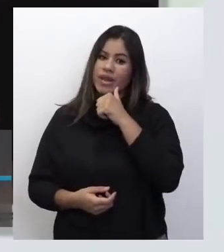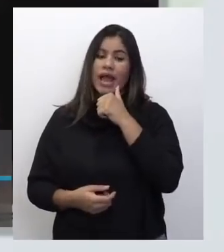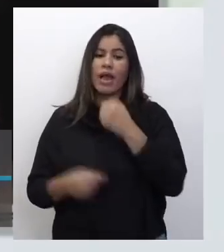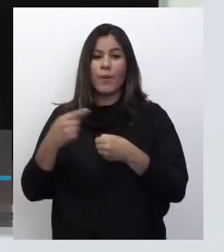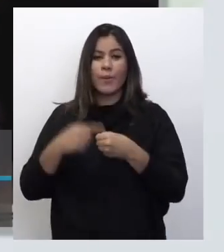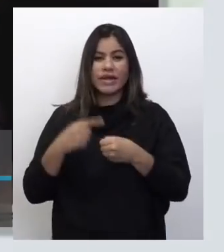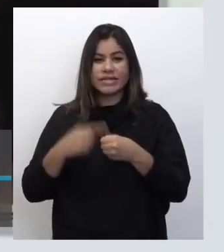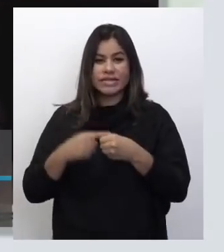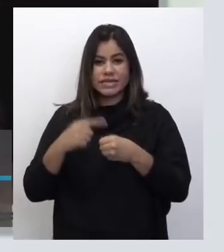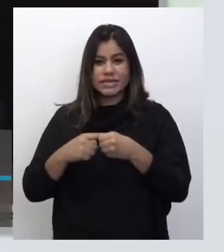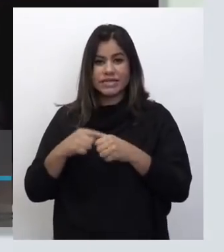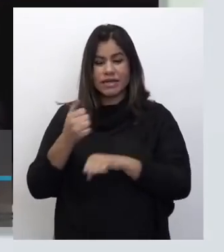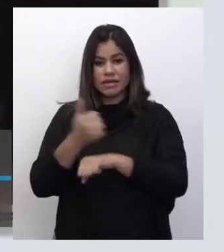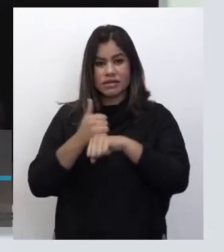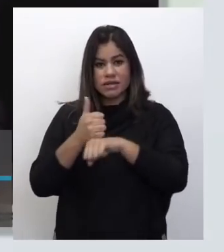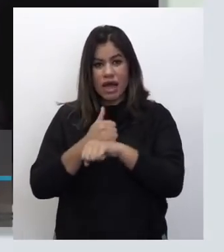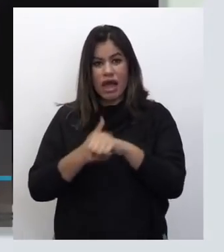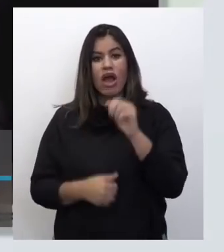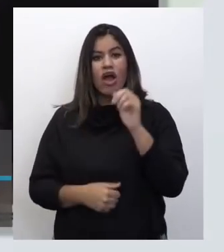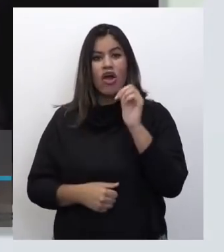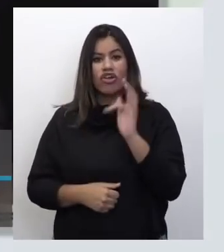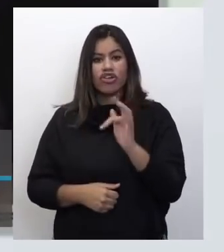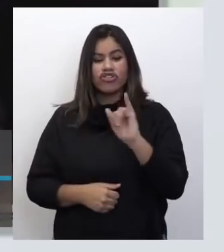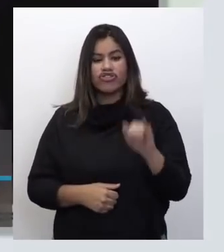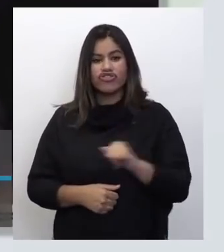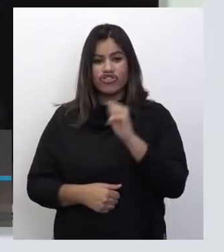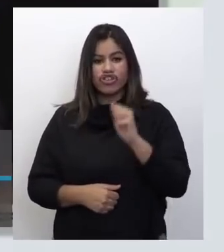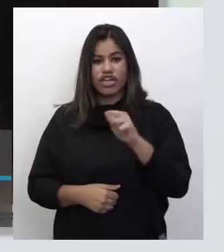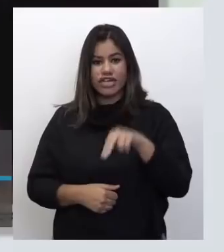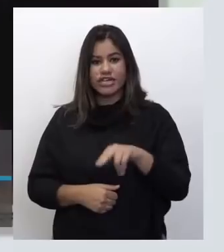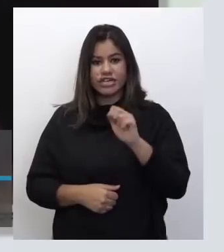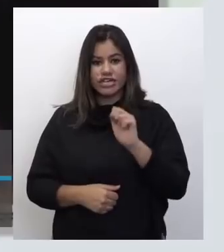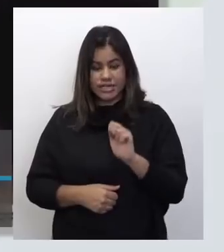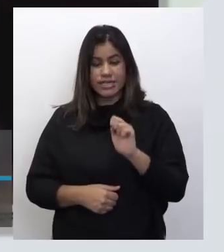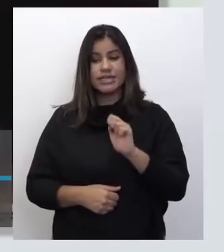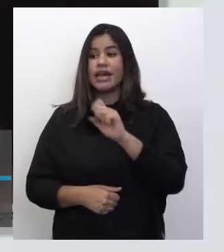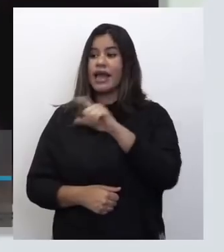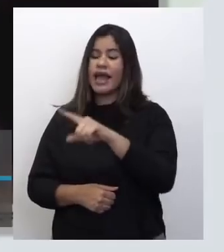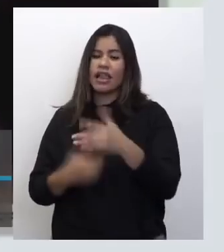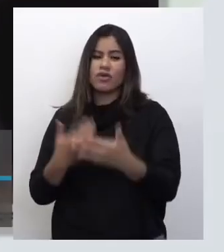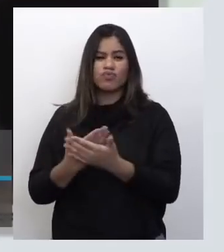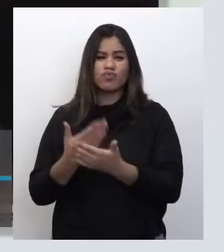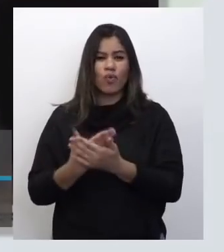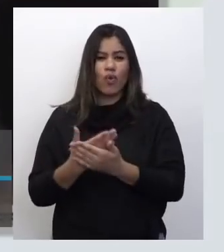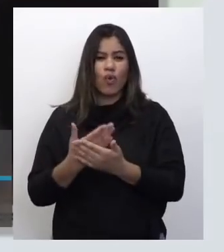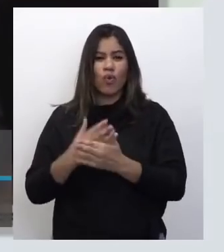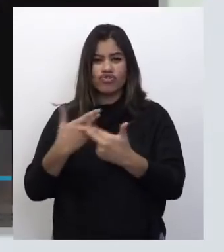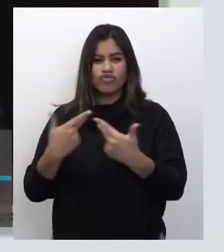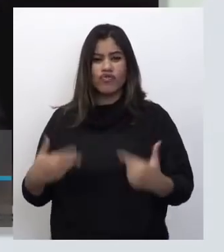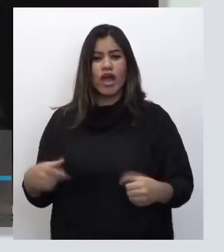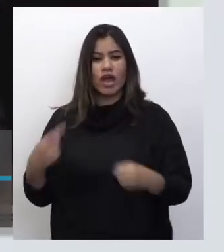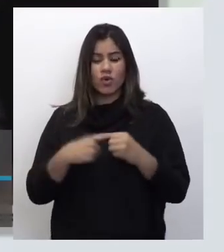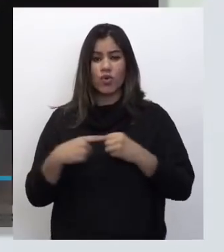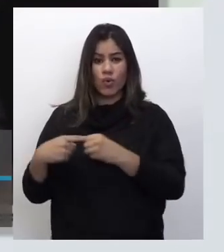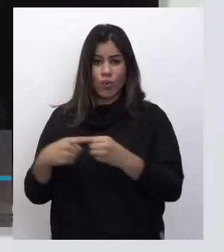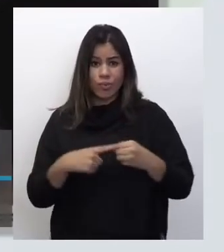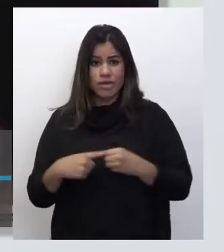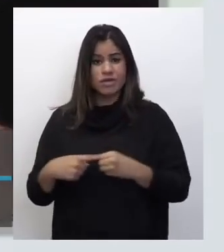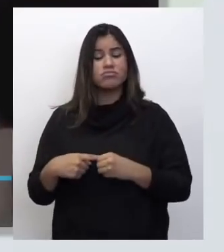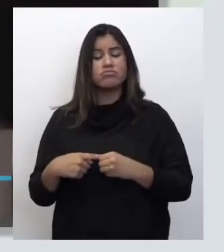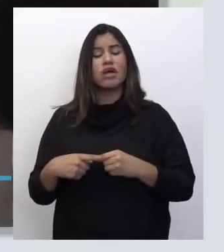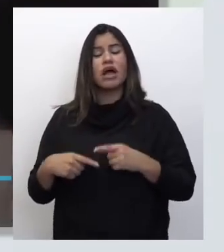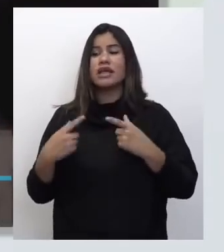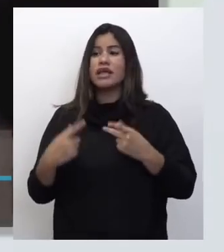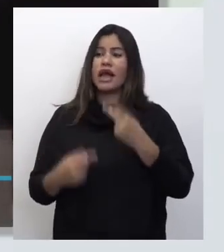mulher bastante visionária em relação aos estudos dos fenômenos urbanos. E uma das coisas que ela dizia era